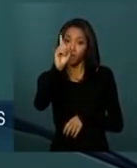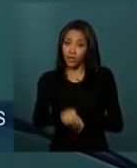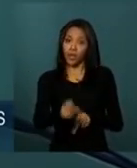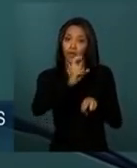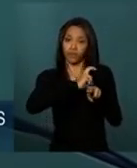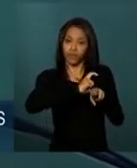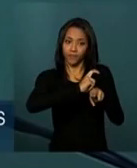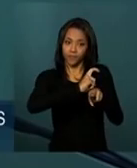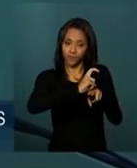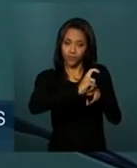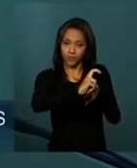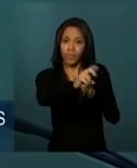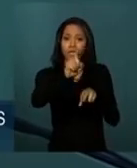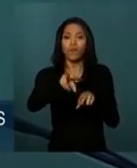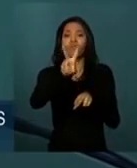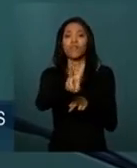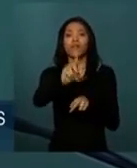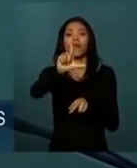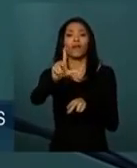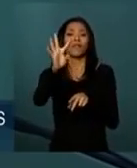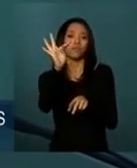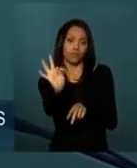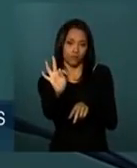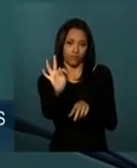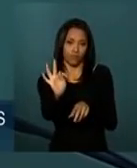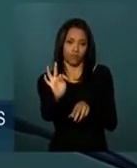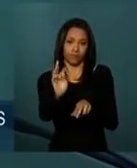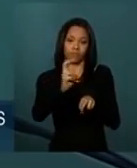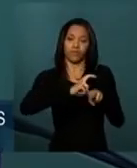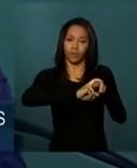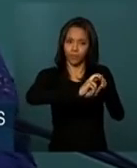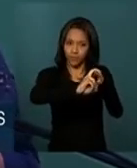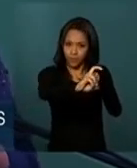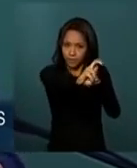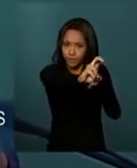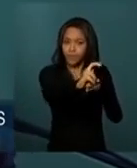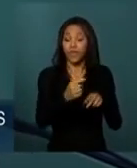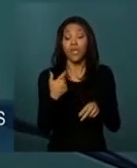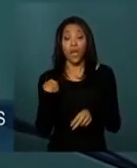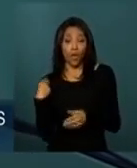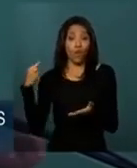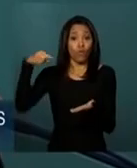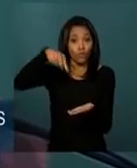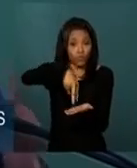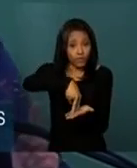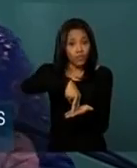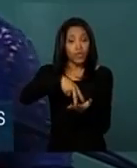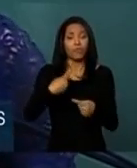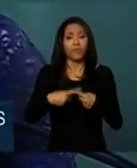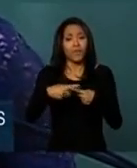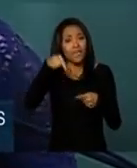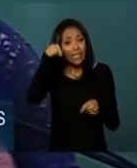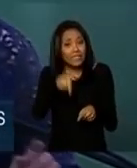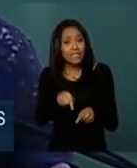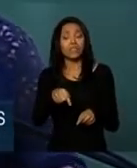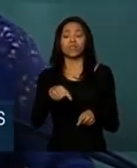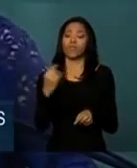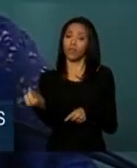superfície ou um VLT, veículo leve sob trilho. E eu vim porque isso é crucial